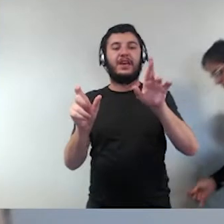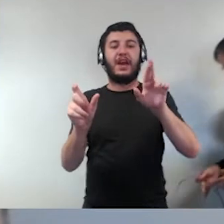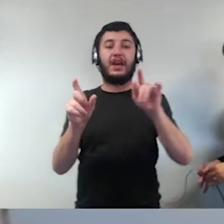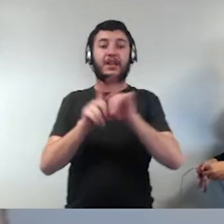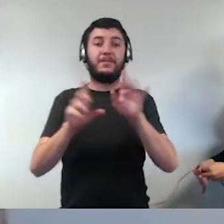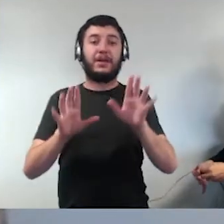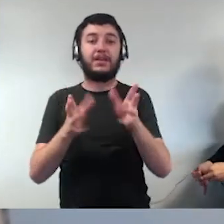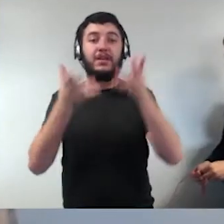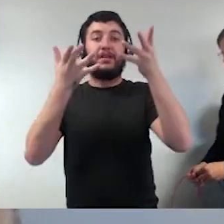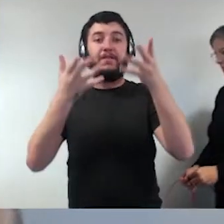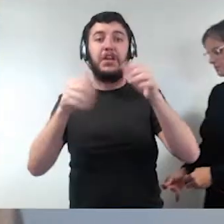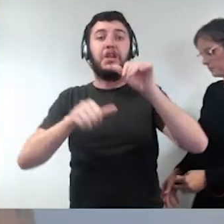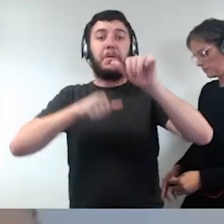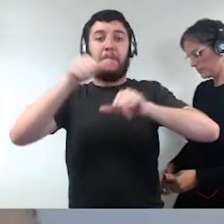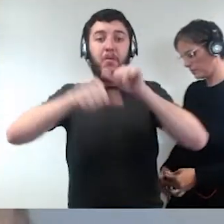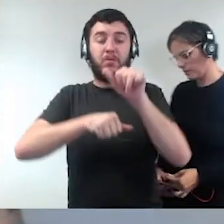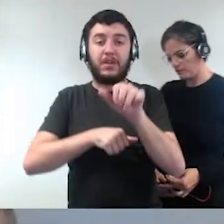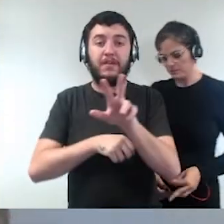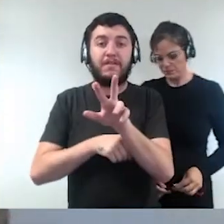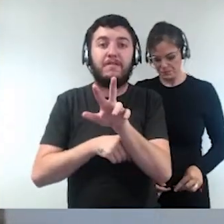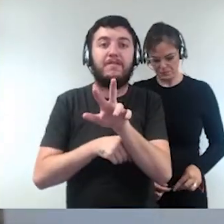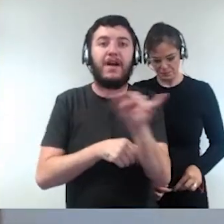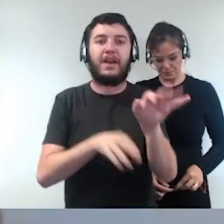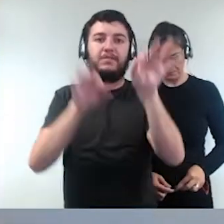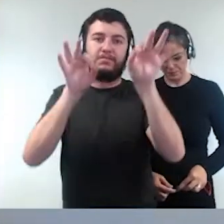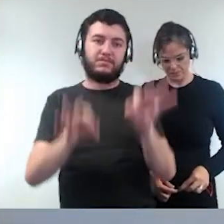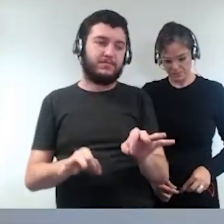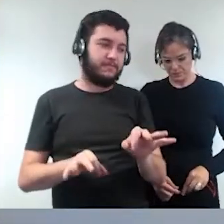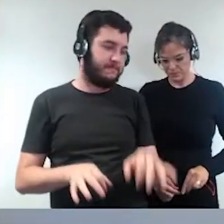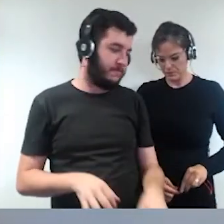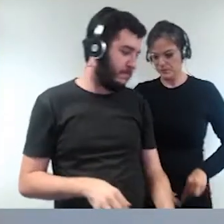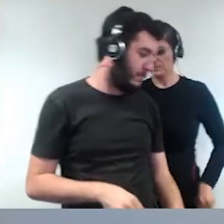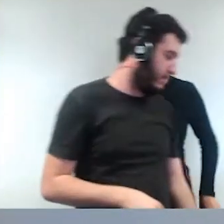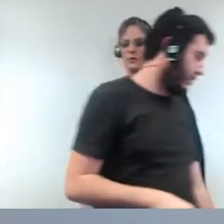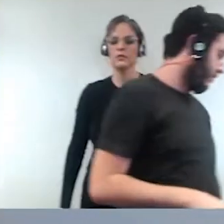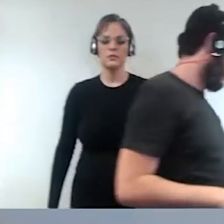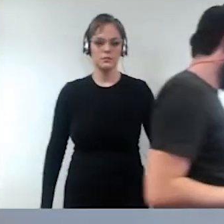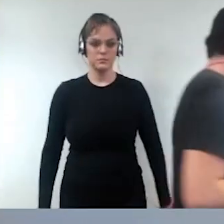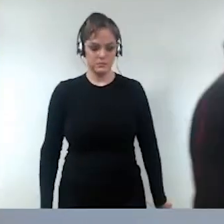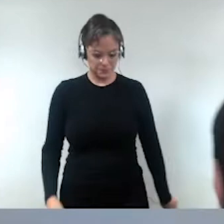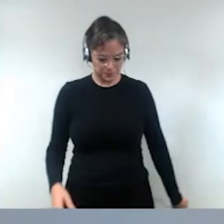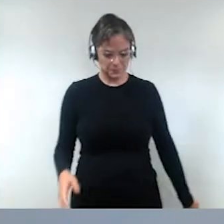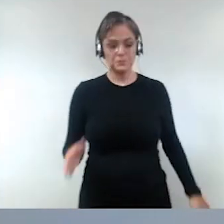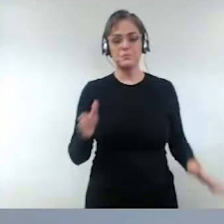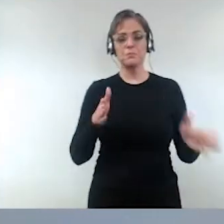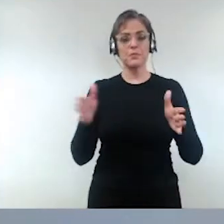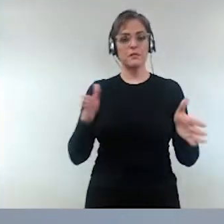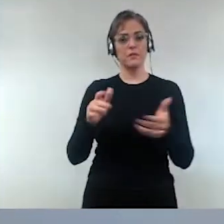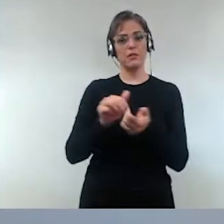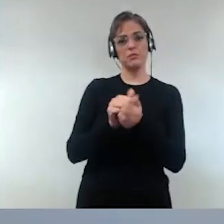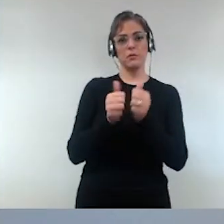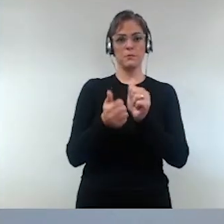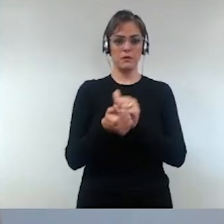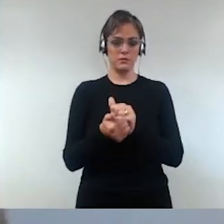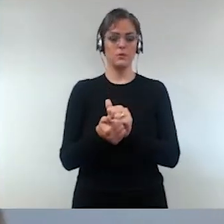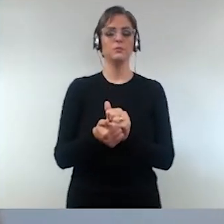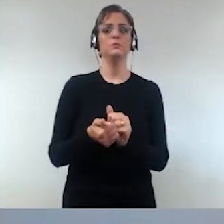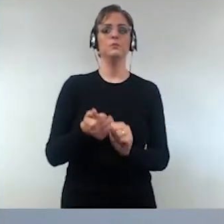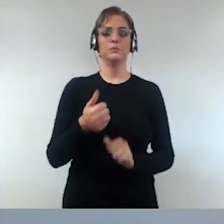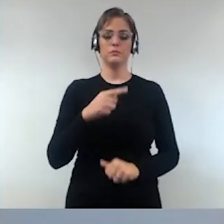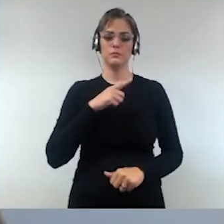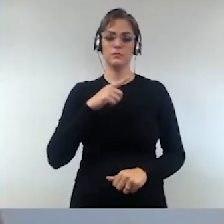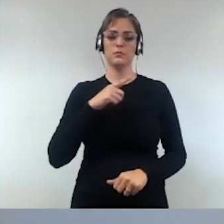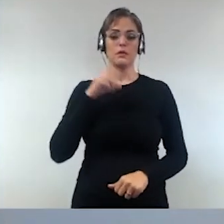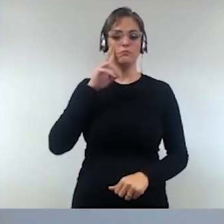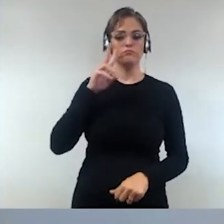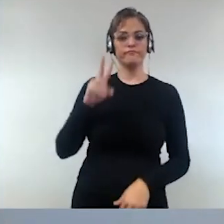provocar mudanças drásticas. No processo civil, então, como eu falei, a gente vive exatamente essa fase de adaptação contingencial. A gente vê aí a